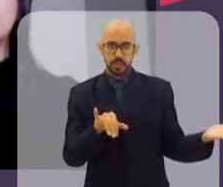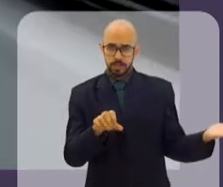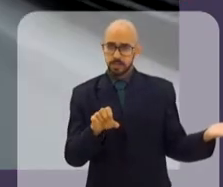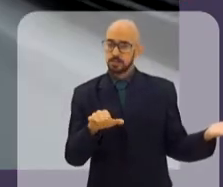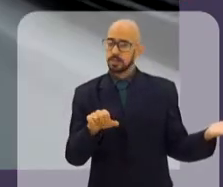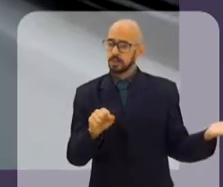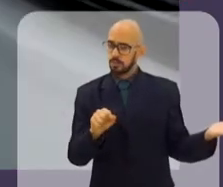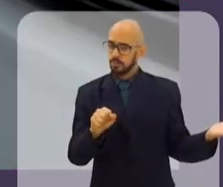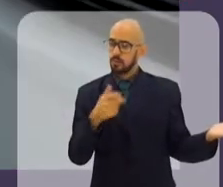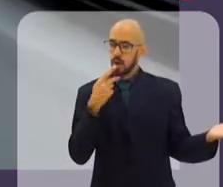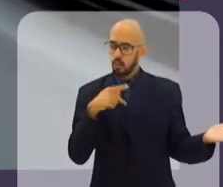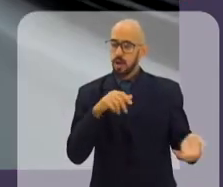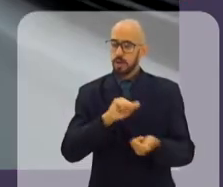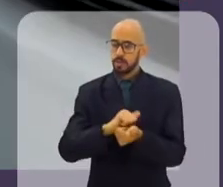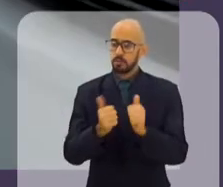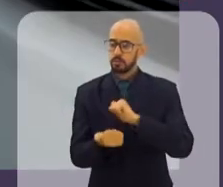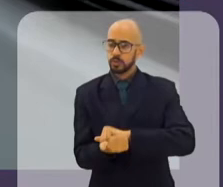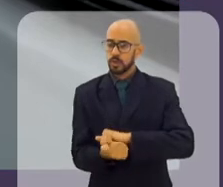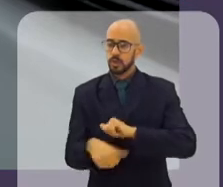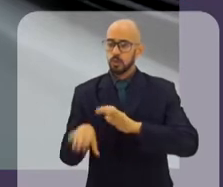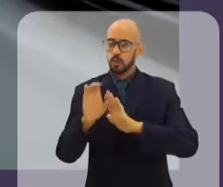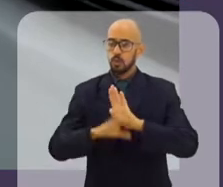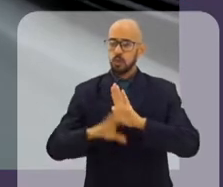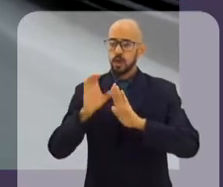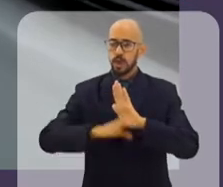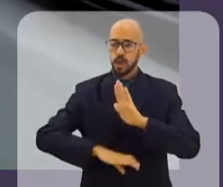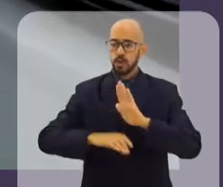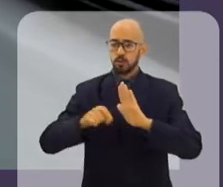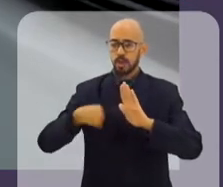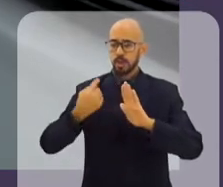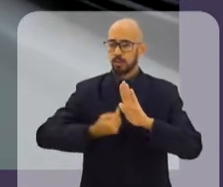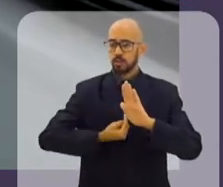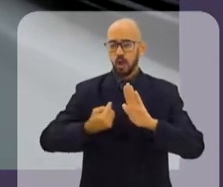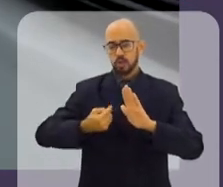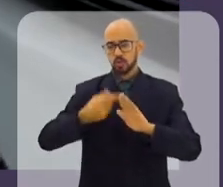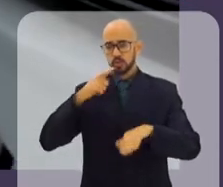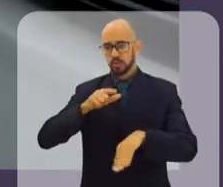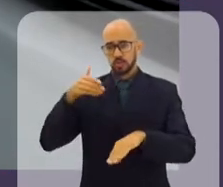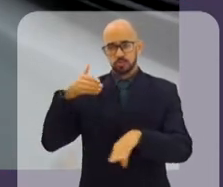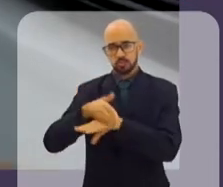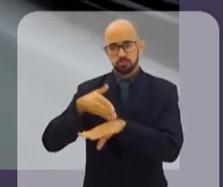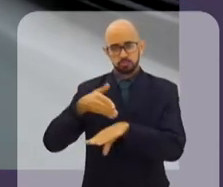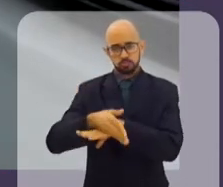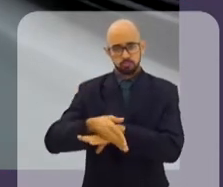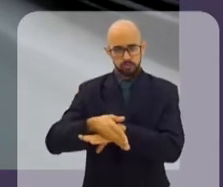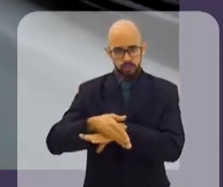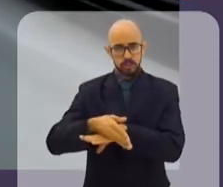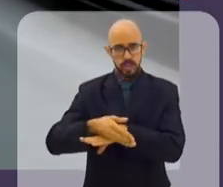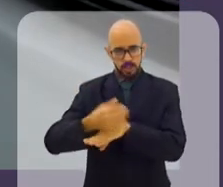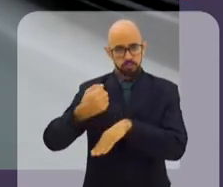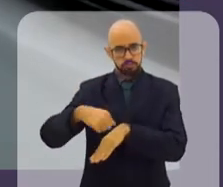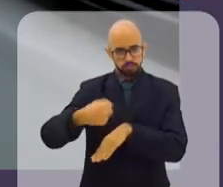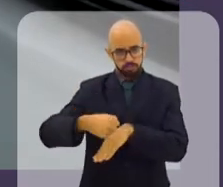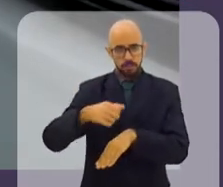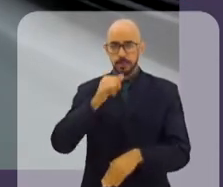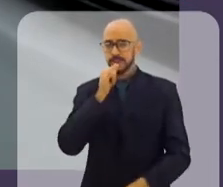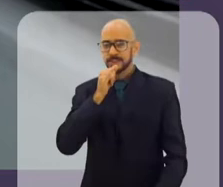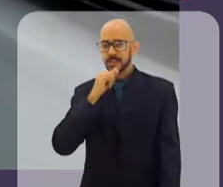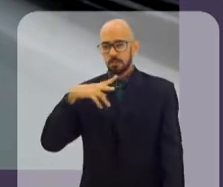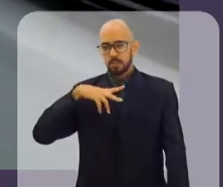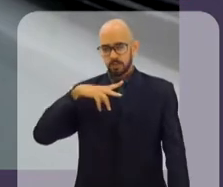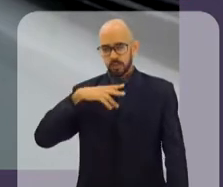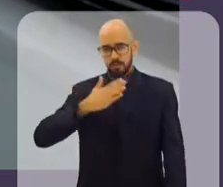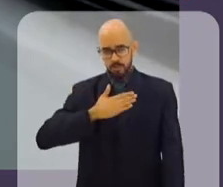falou, adequando o currículo, né, para atender às nossas demandas. Porque, assim, eu conto uma história pessoal, a